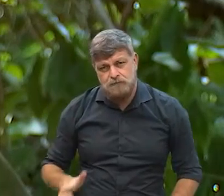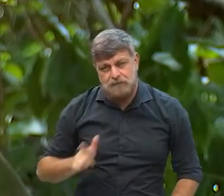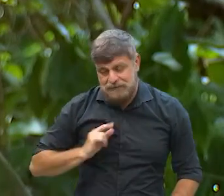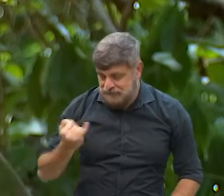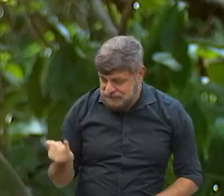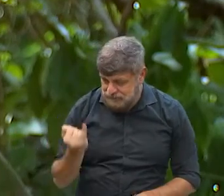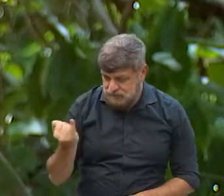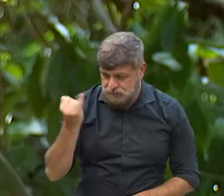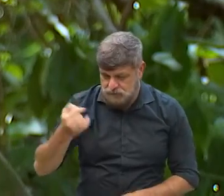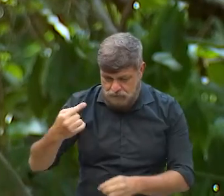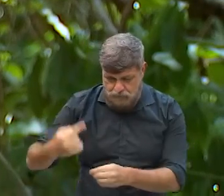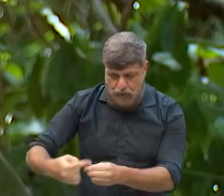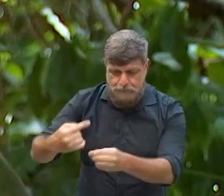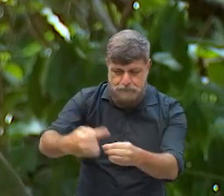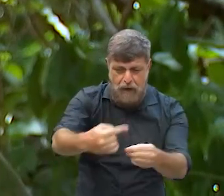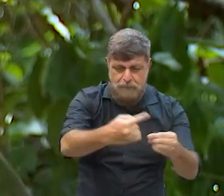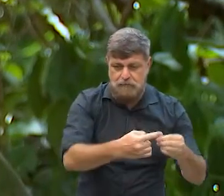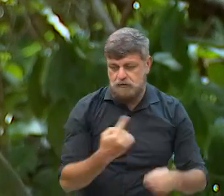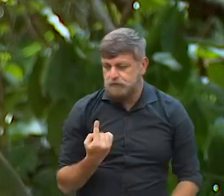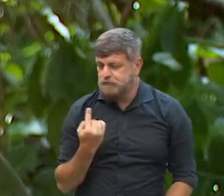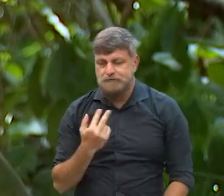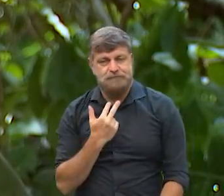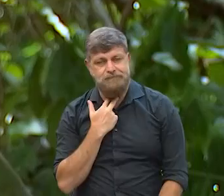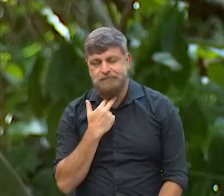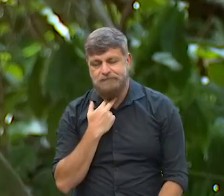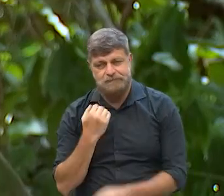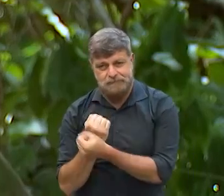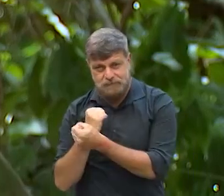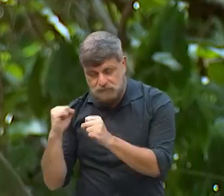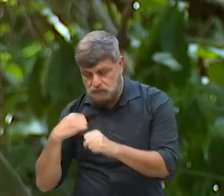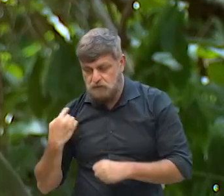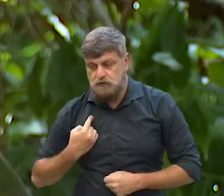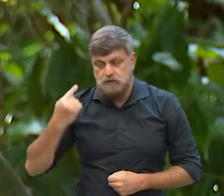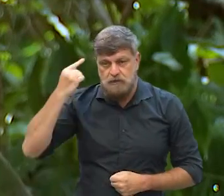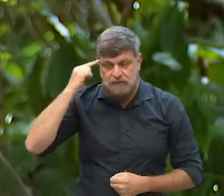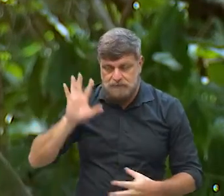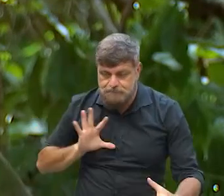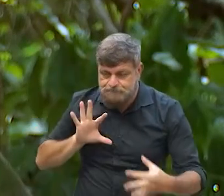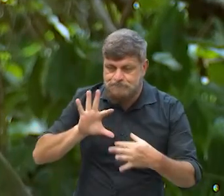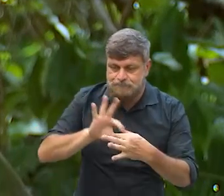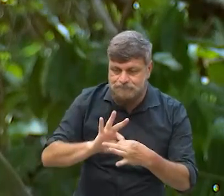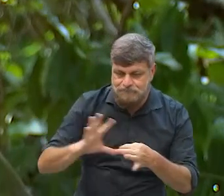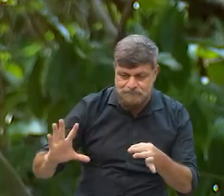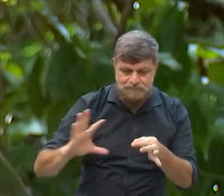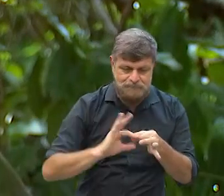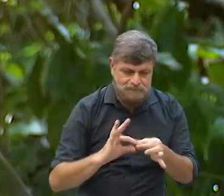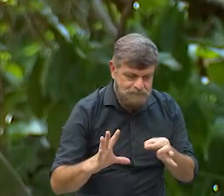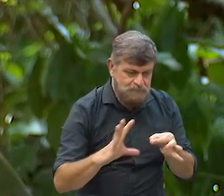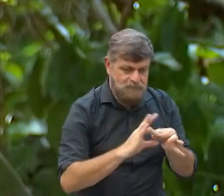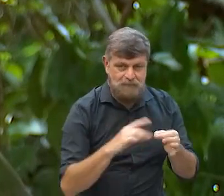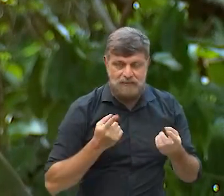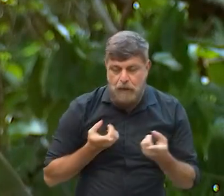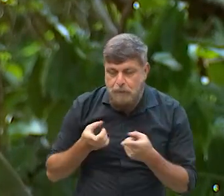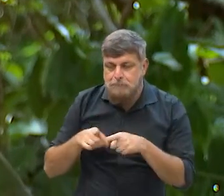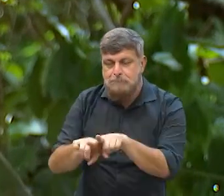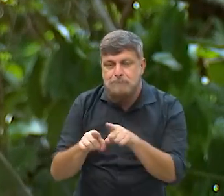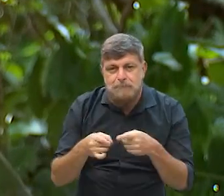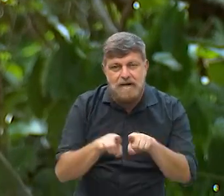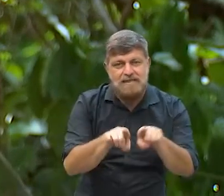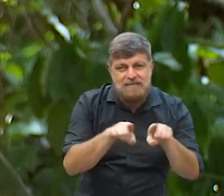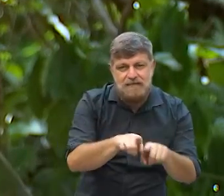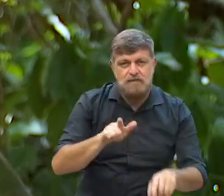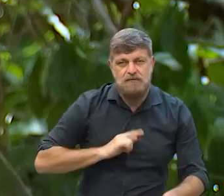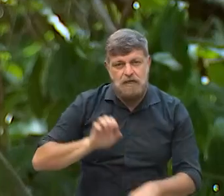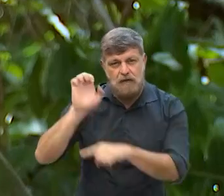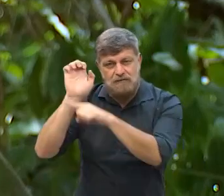são importantes para cada município, que muitas vezes sozinho a gente não conseguiria. Então, quando a gente pensa junto, a gente traz grandes parceiros, a gente traz o